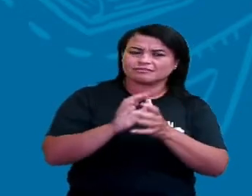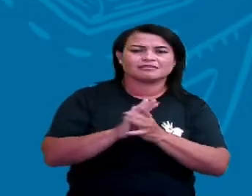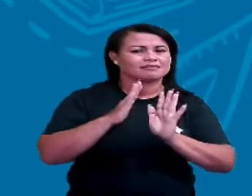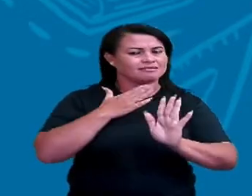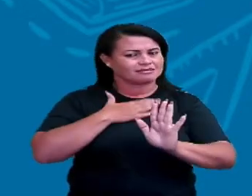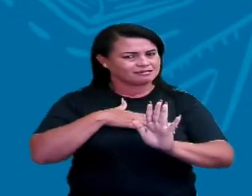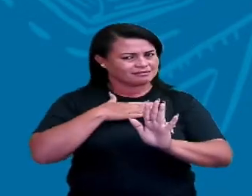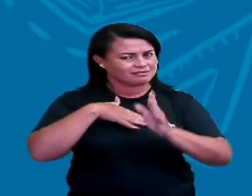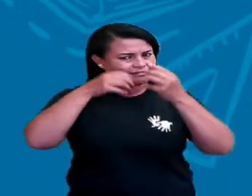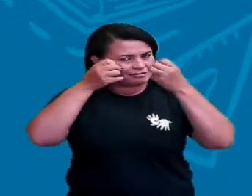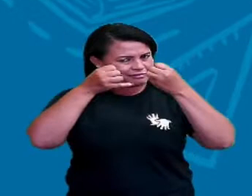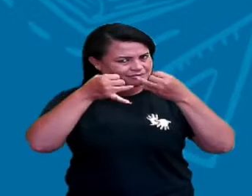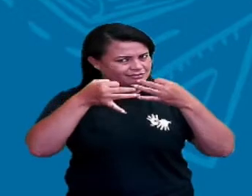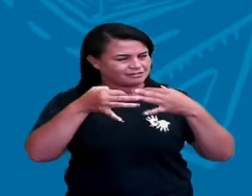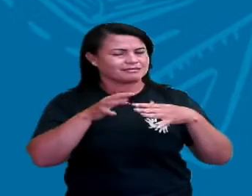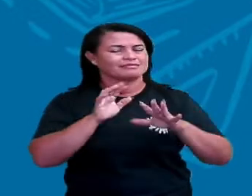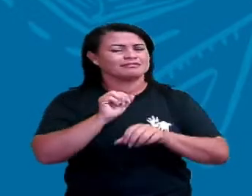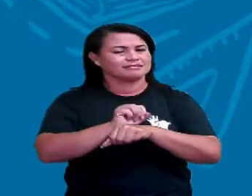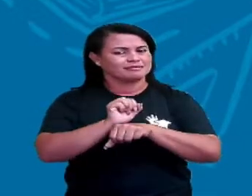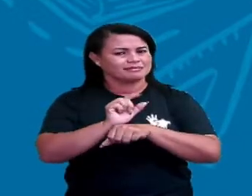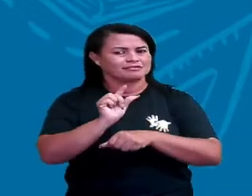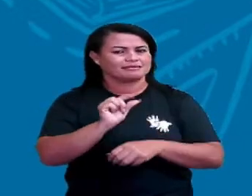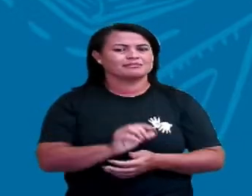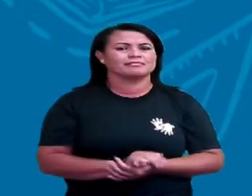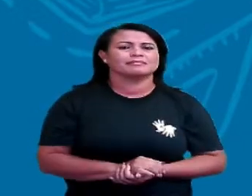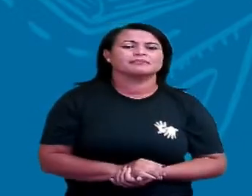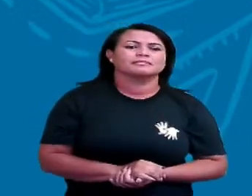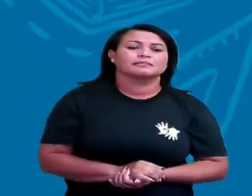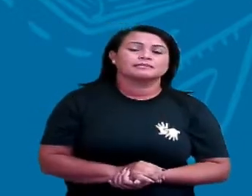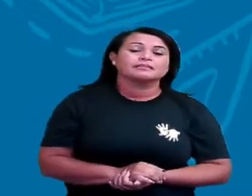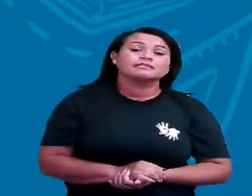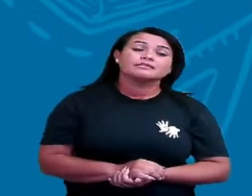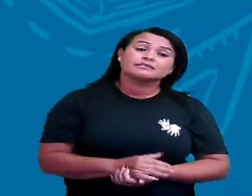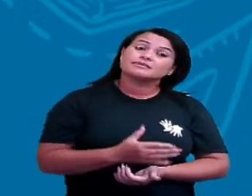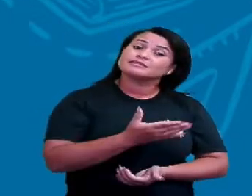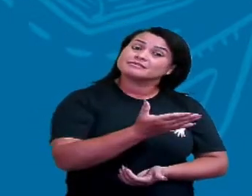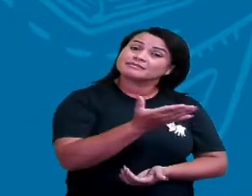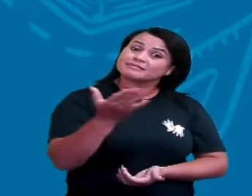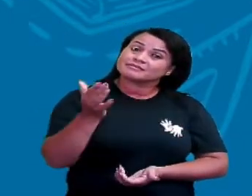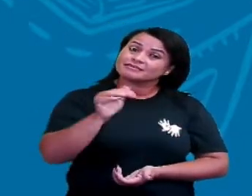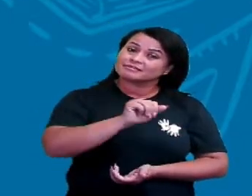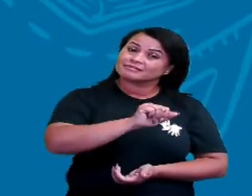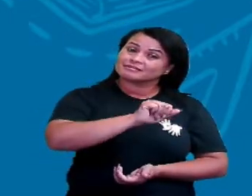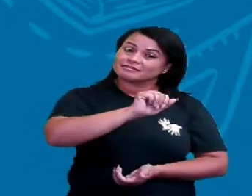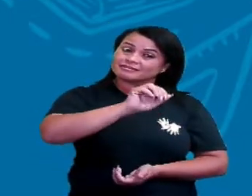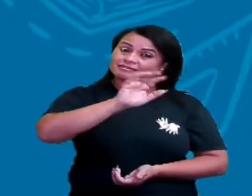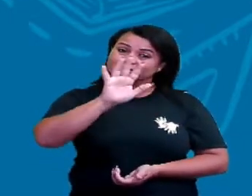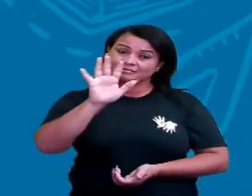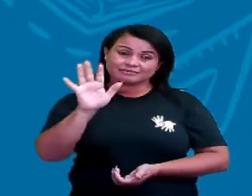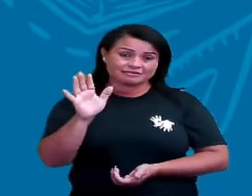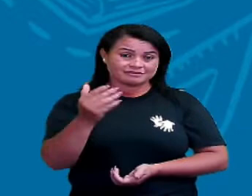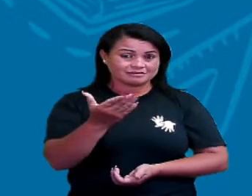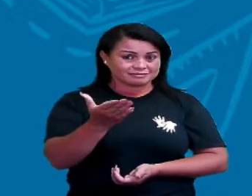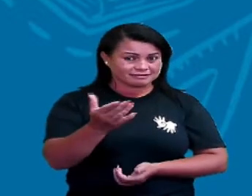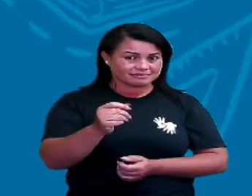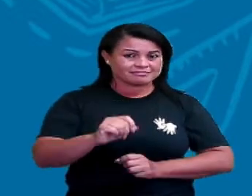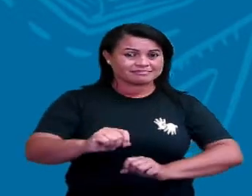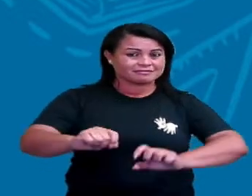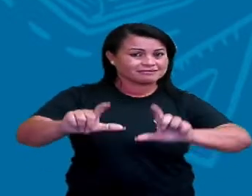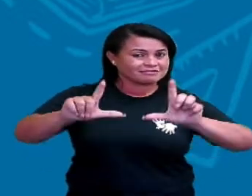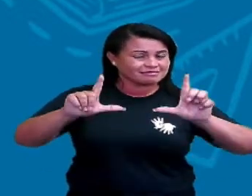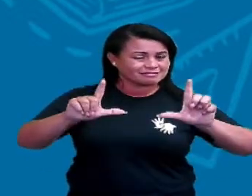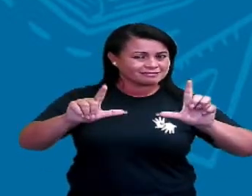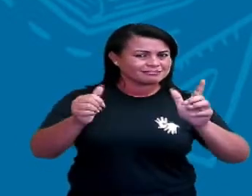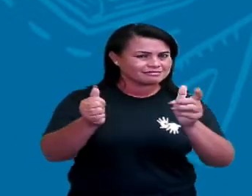eu explico melhor para vocês, tá certo? Olha o nosso alfabeto aí na tela. Vamos junto